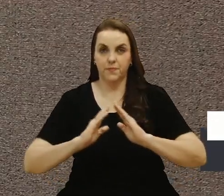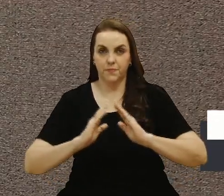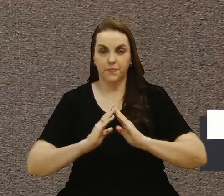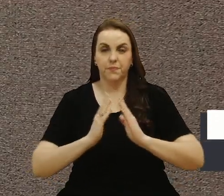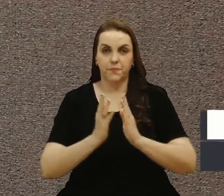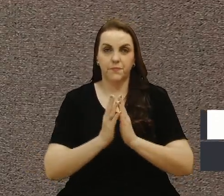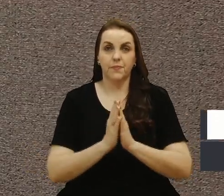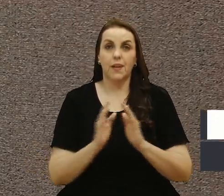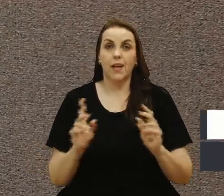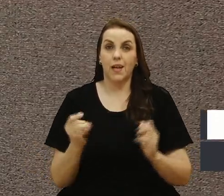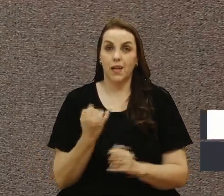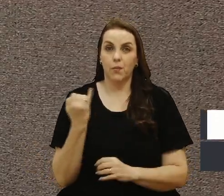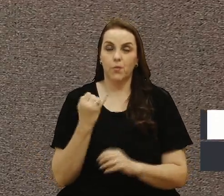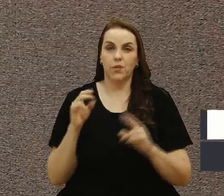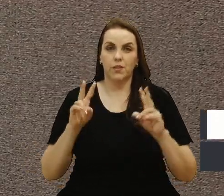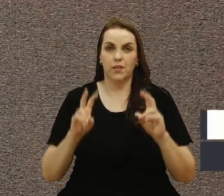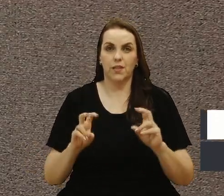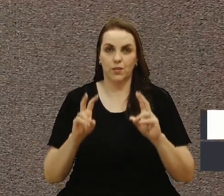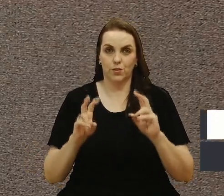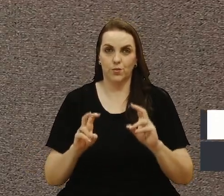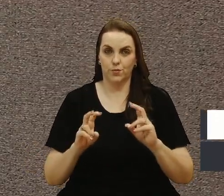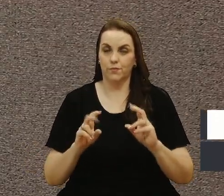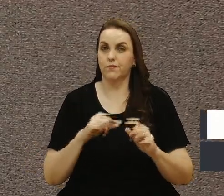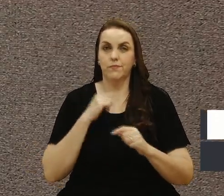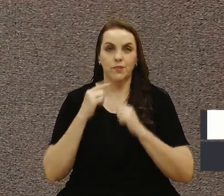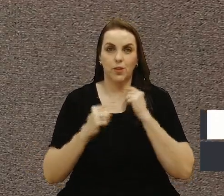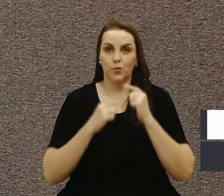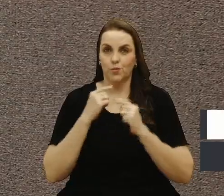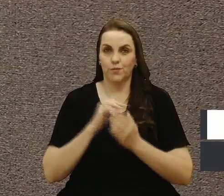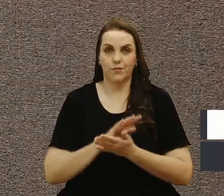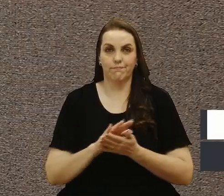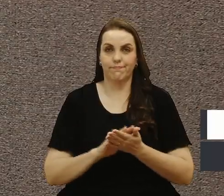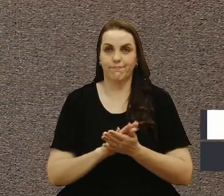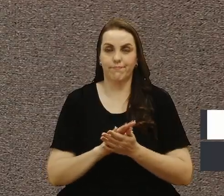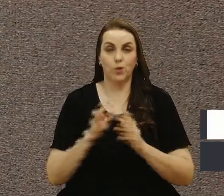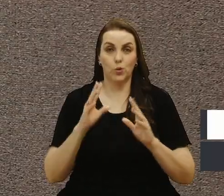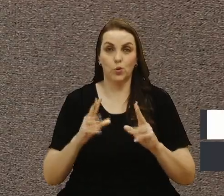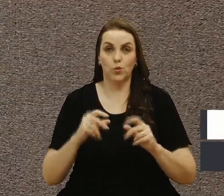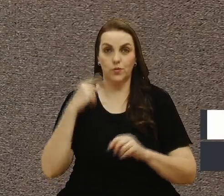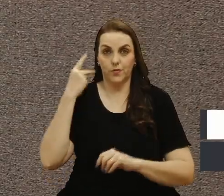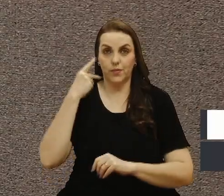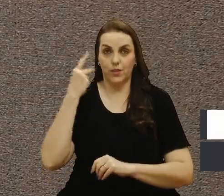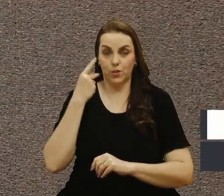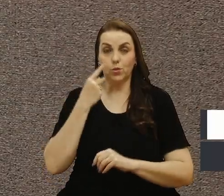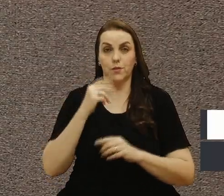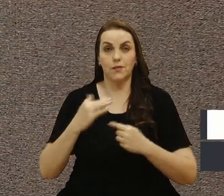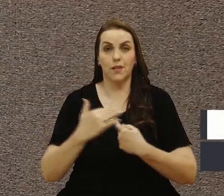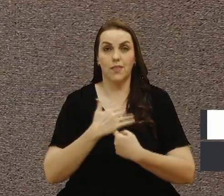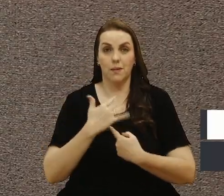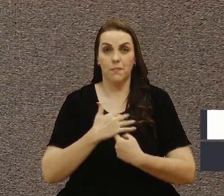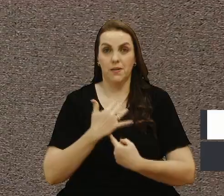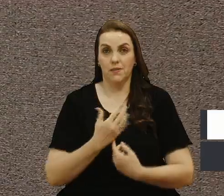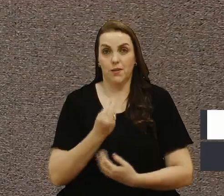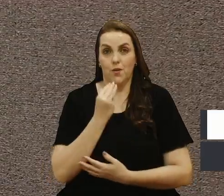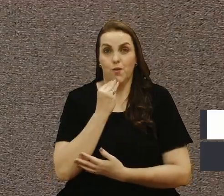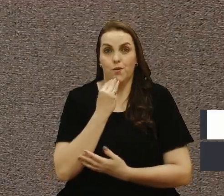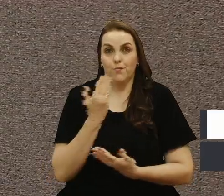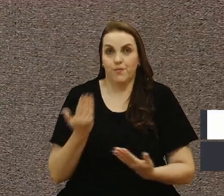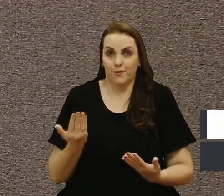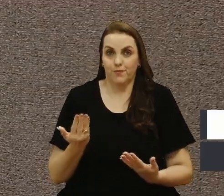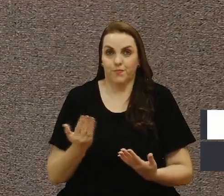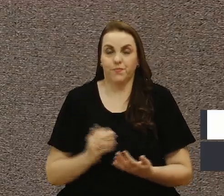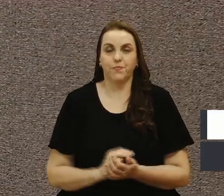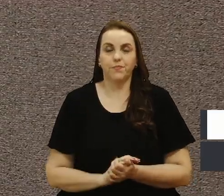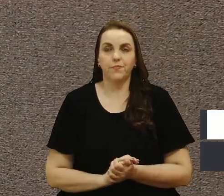sobre esse assunto, porque sem dúvida nenhuma ele foi um assunto em que todos os vereadores dessa casa foram demandados, por óbvio. E a gente ainda tem